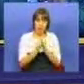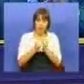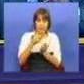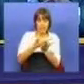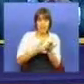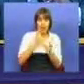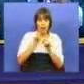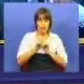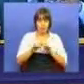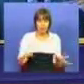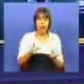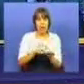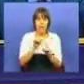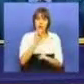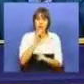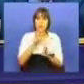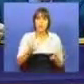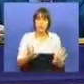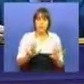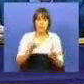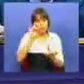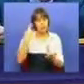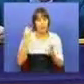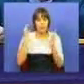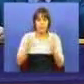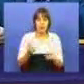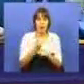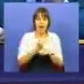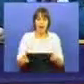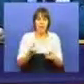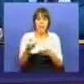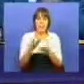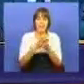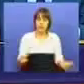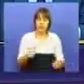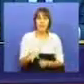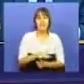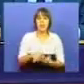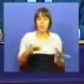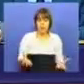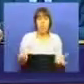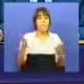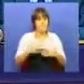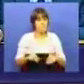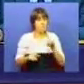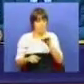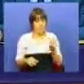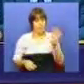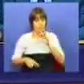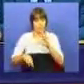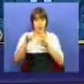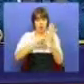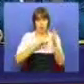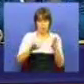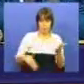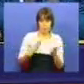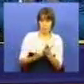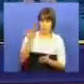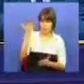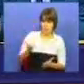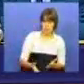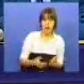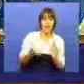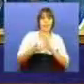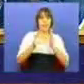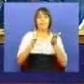que referi, é o bastante para sanarmos de uma vez por todas esta situação. De mais a mais, a norma proposta por Vossas Excelências